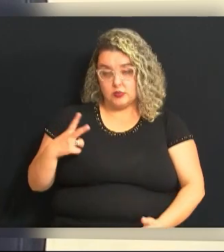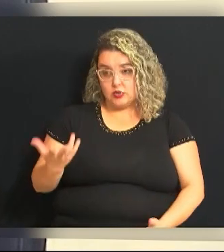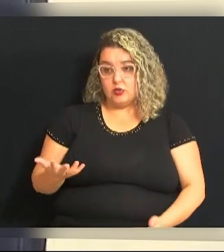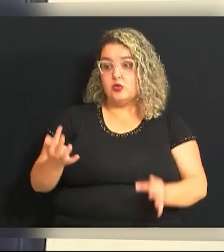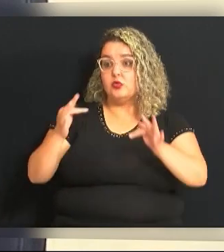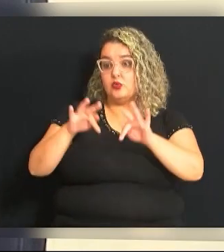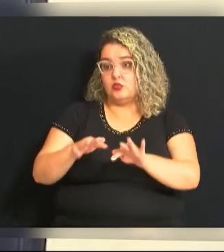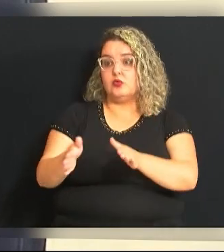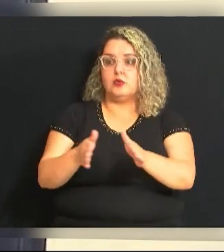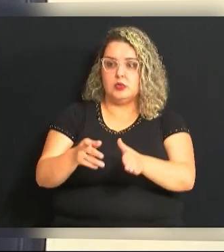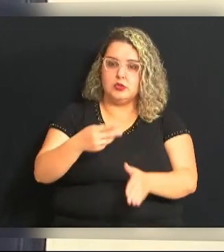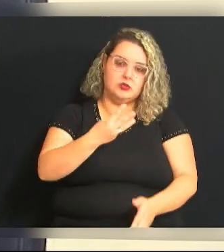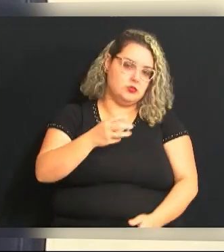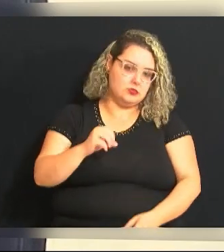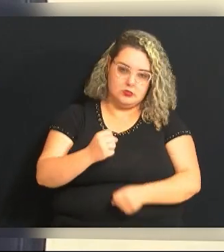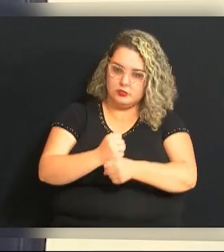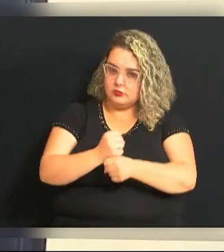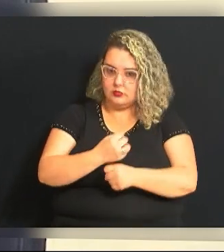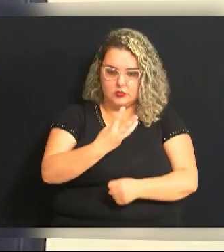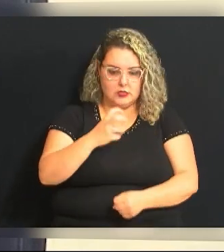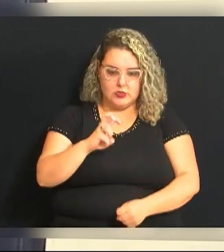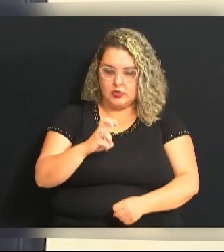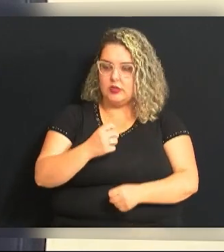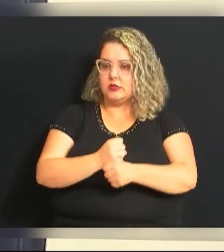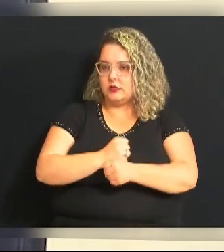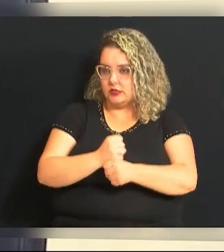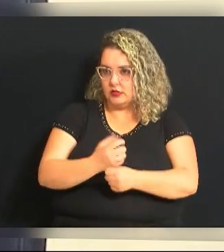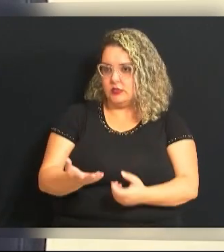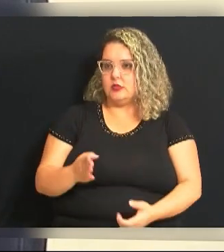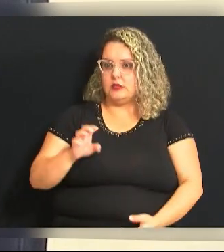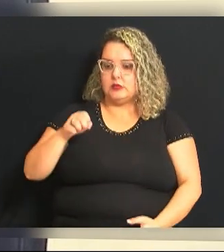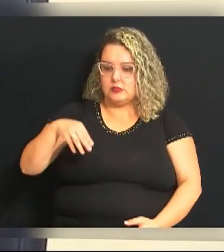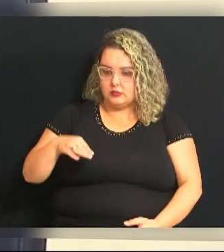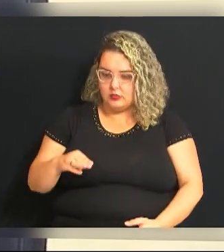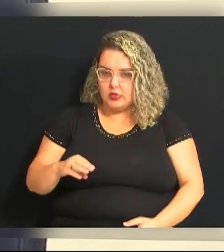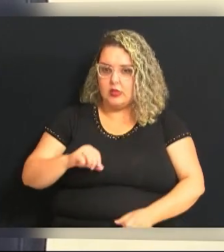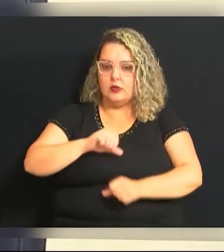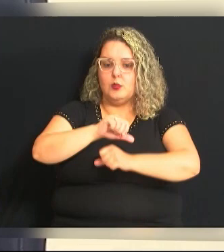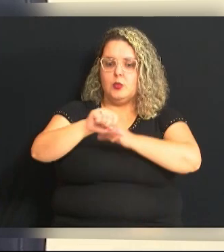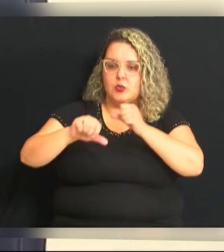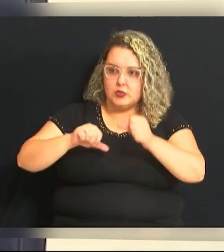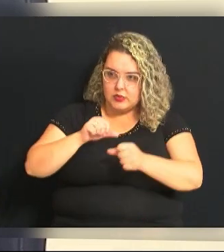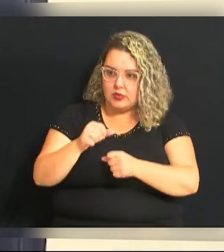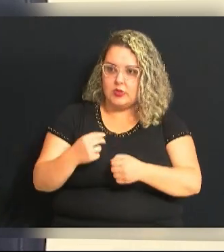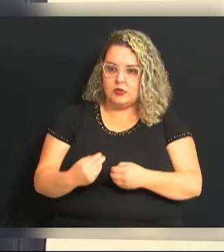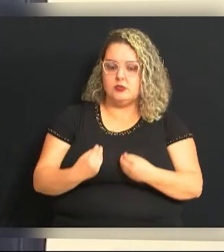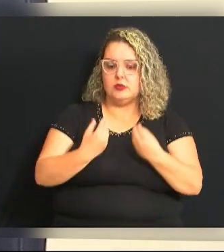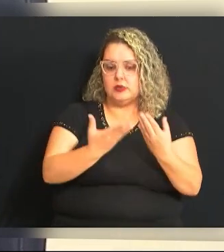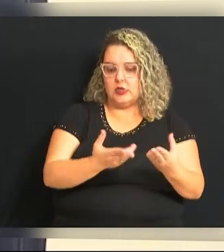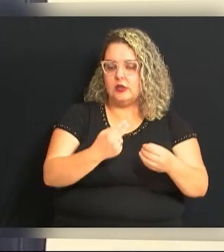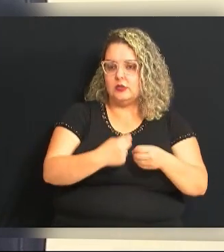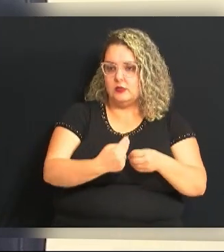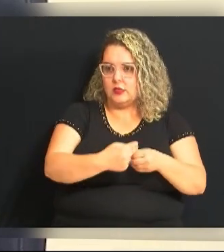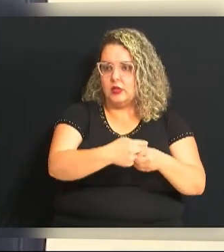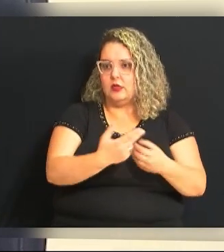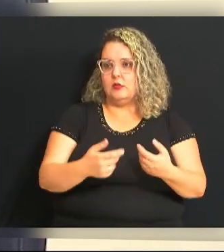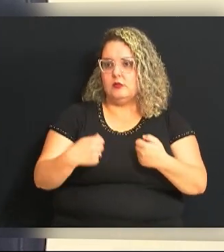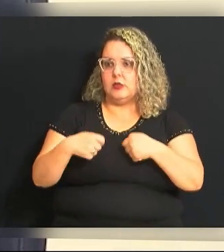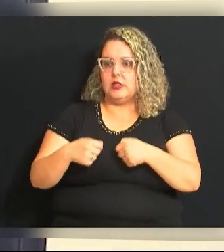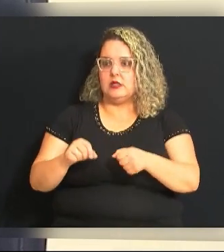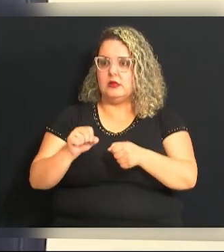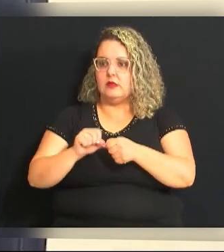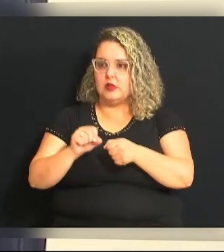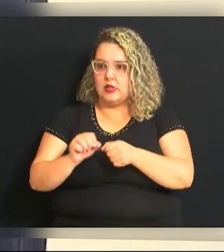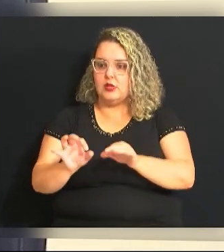final do prazo de 30 anos, 35 anos, esse bem seria revertido à Unicamp, ou seja, deve ser